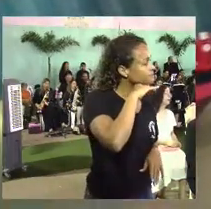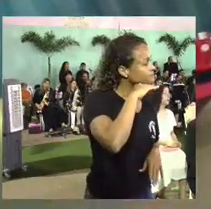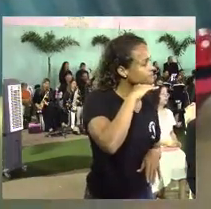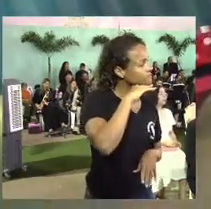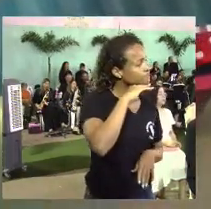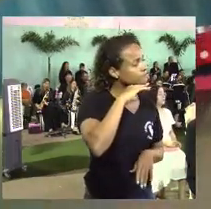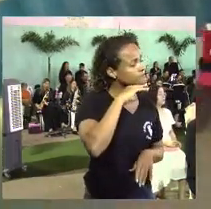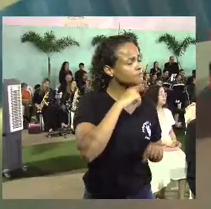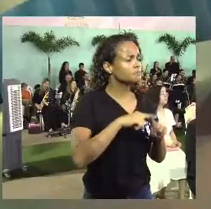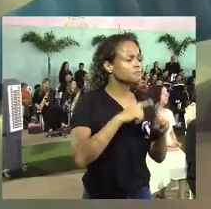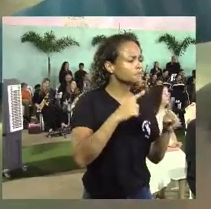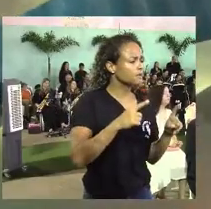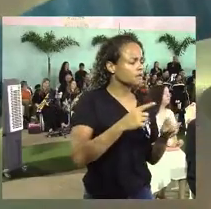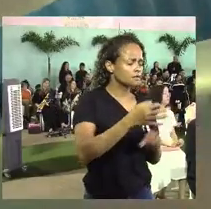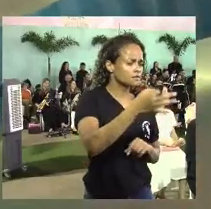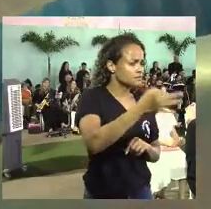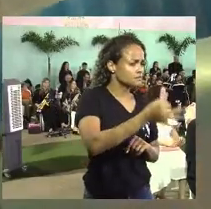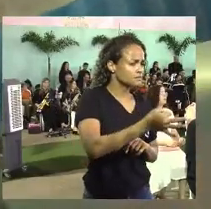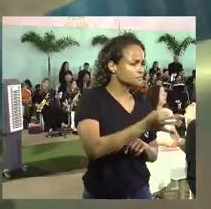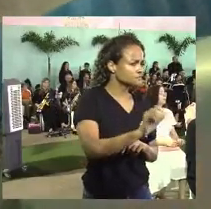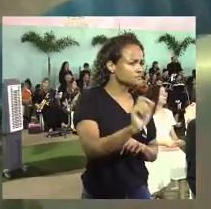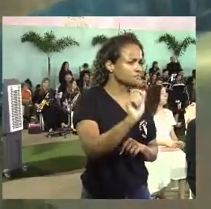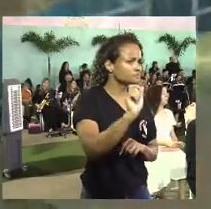mas uma coisa